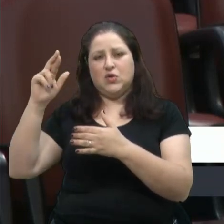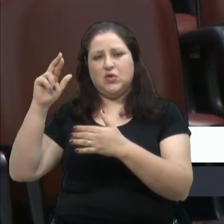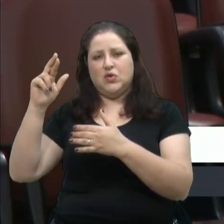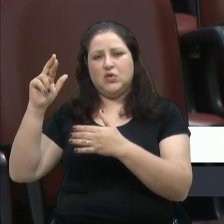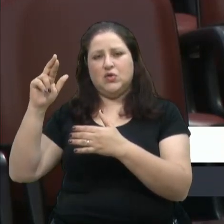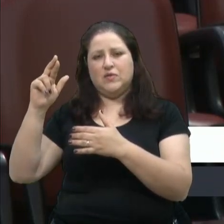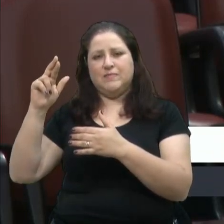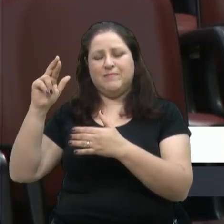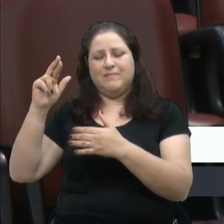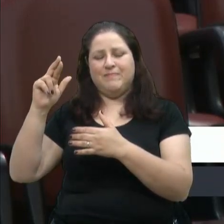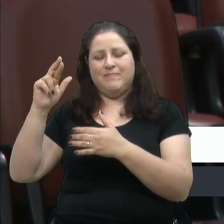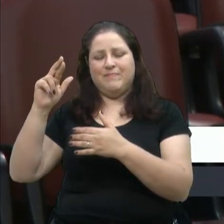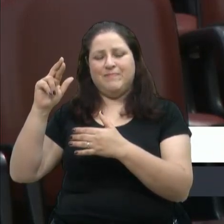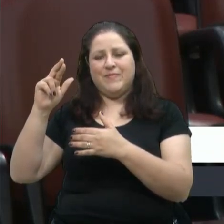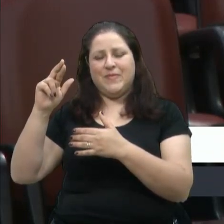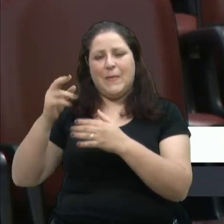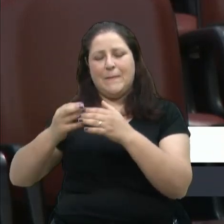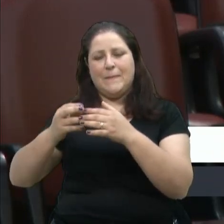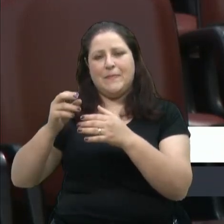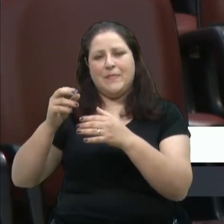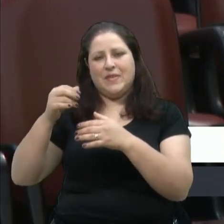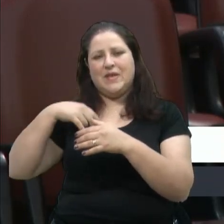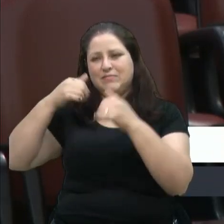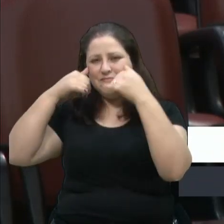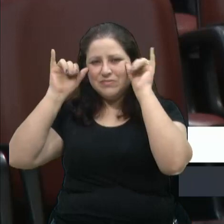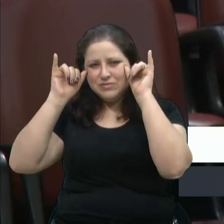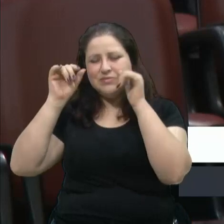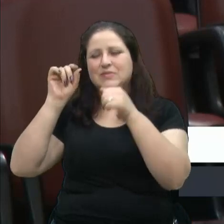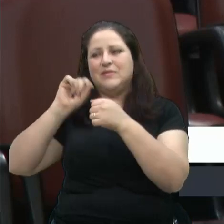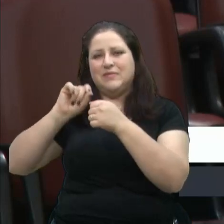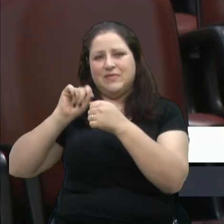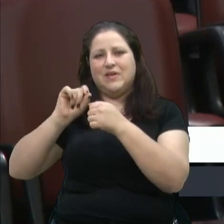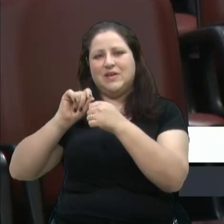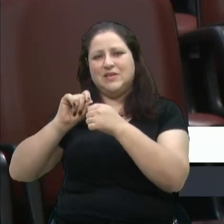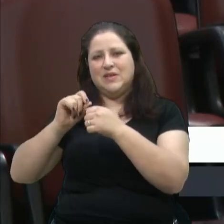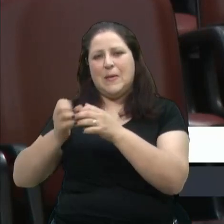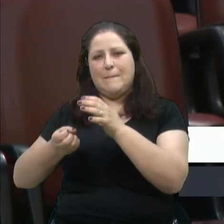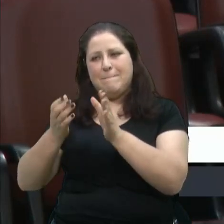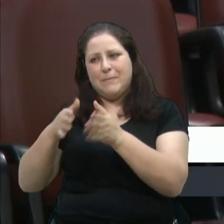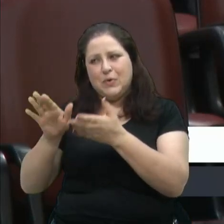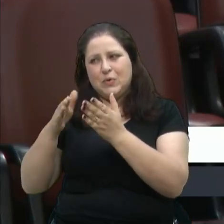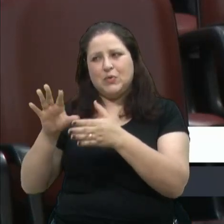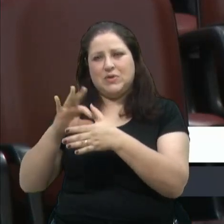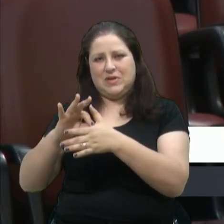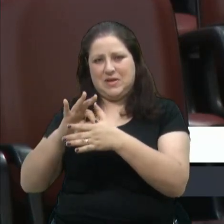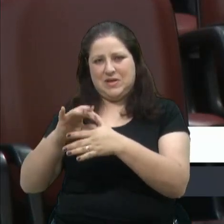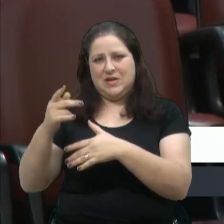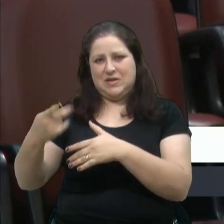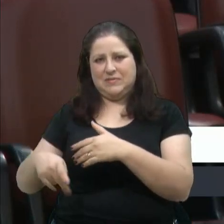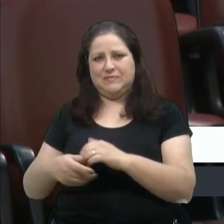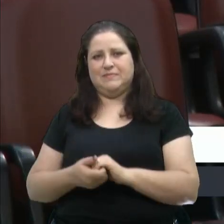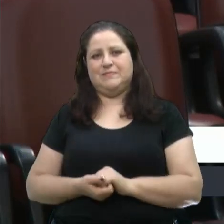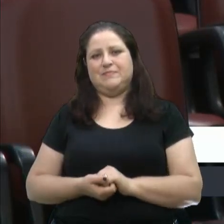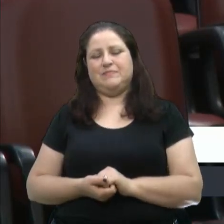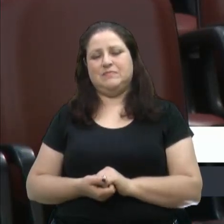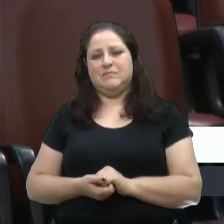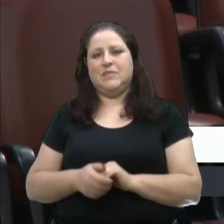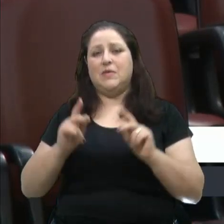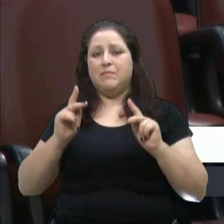cria o boi né que produz a carne aqui para nós e eles estão se